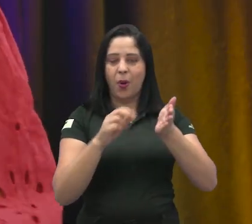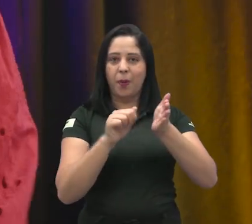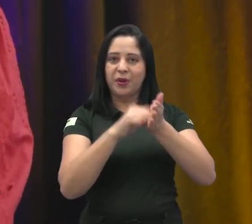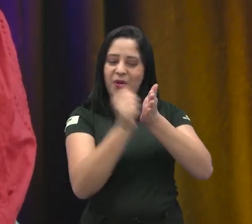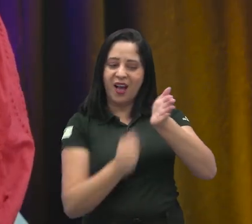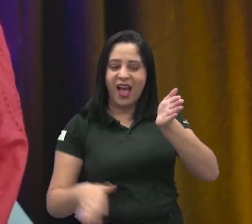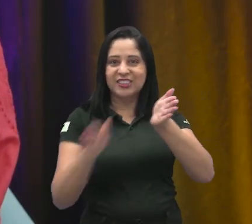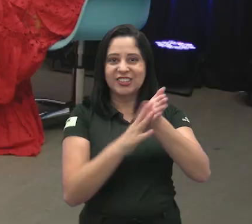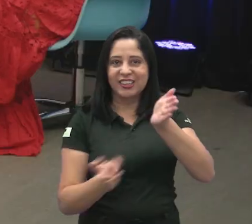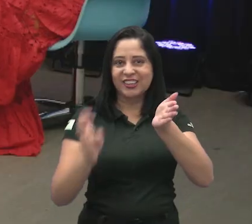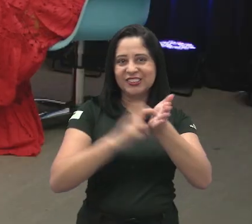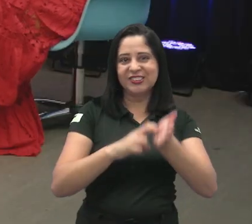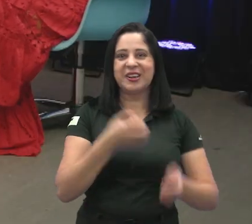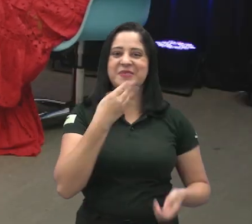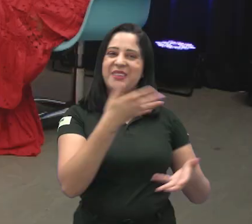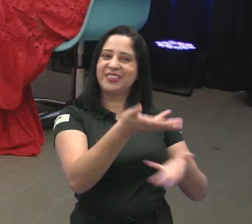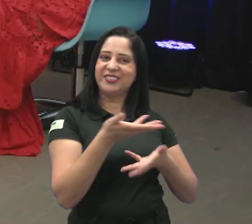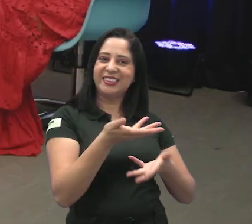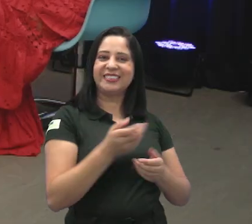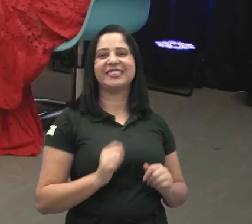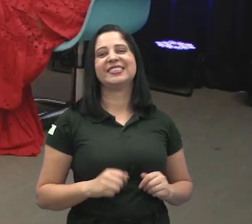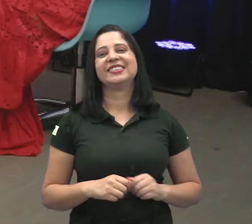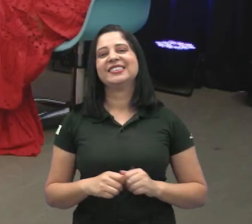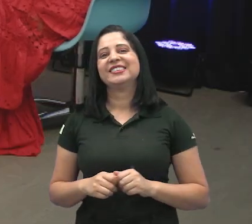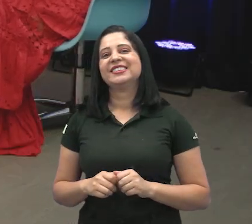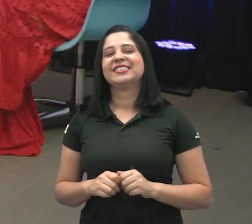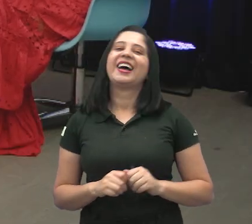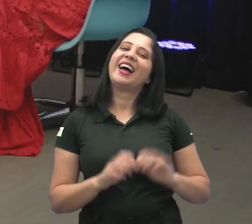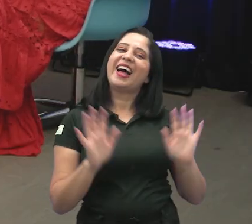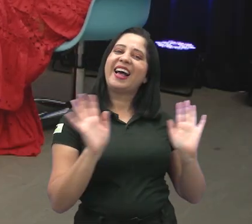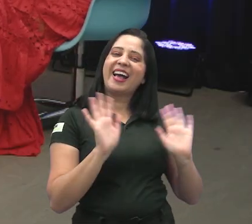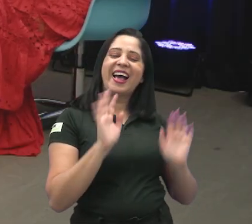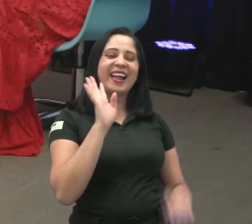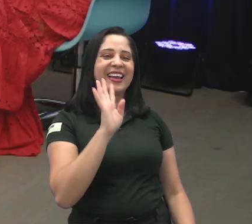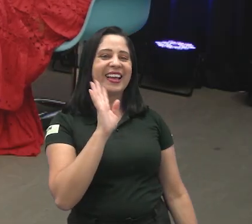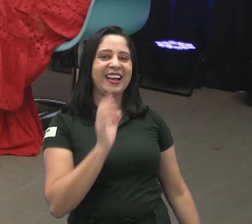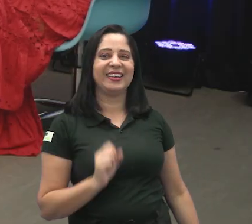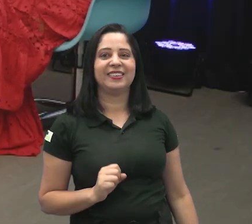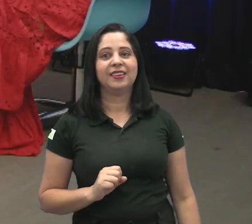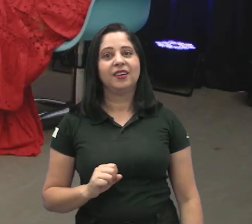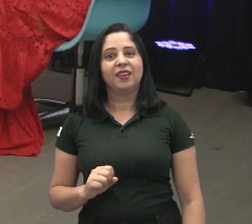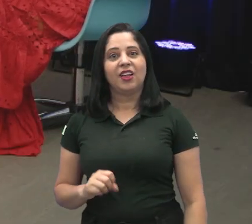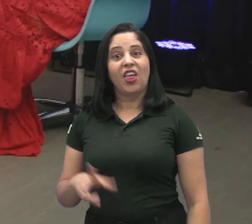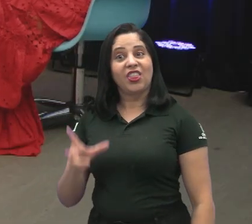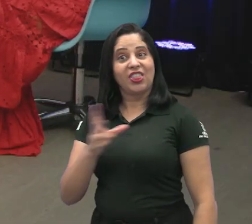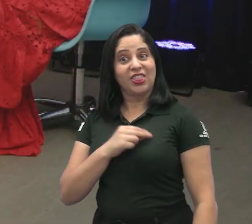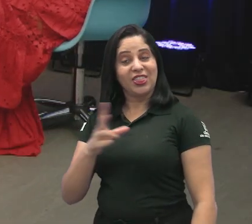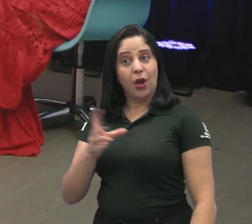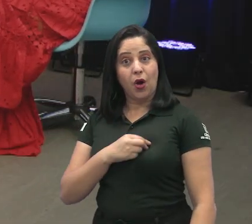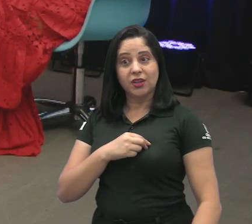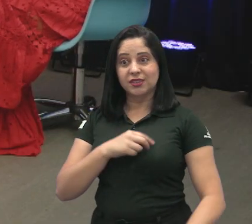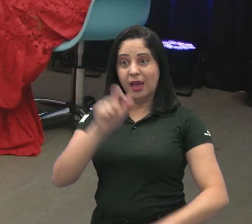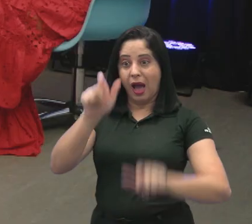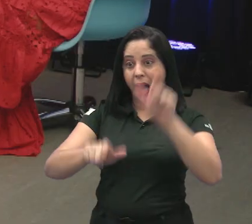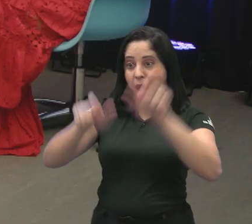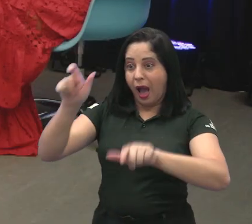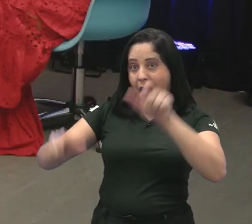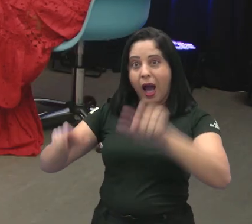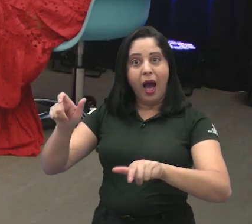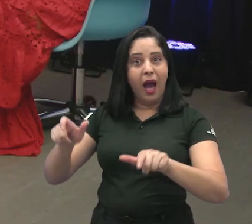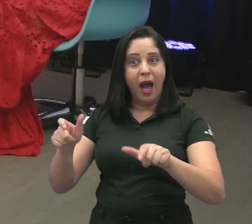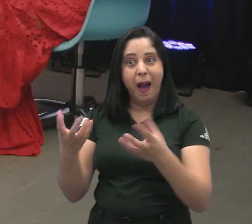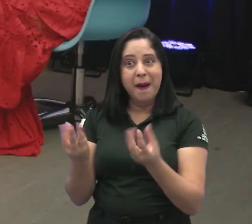Sejam muito bem-vindos ao Inspiração. Oi, Pri. Obrigado por receber a gente aqui demais. também. Gente, é muito apresentador num lugar